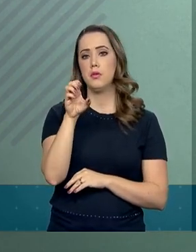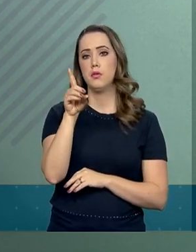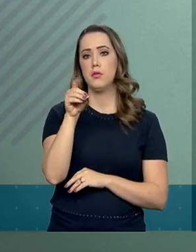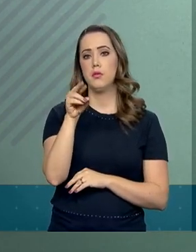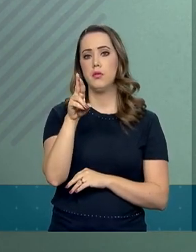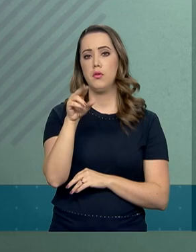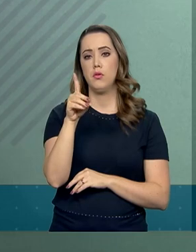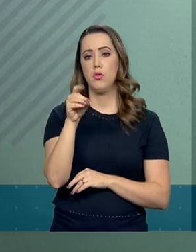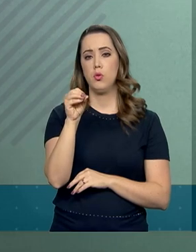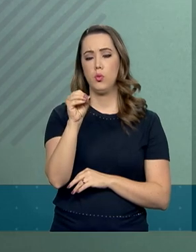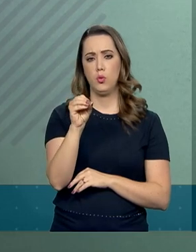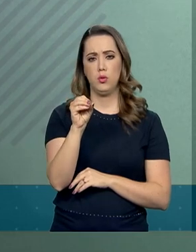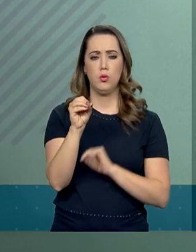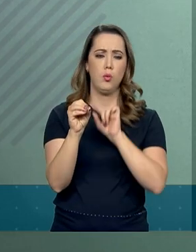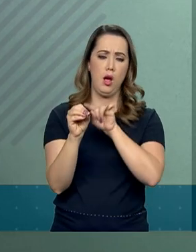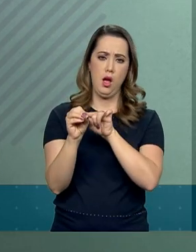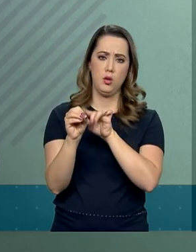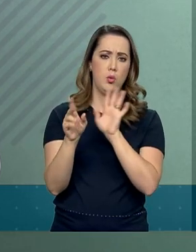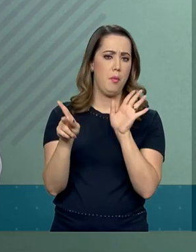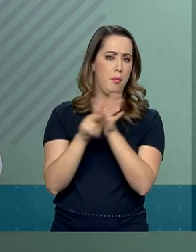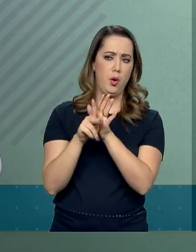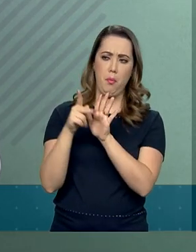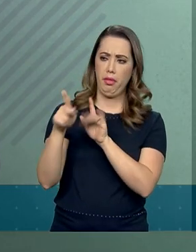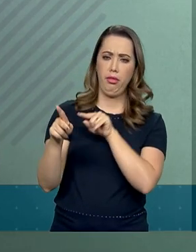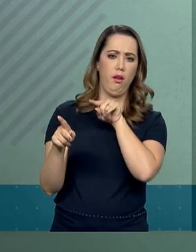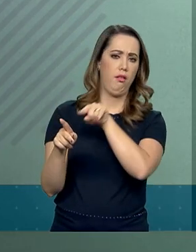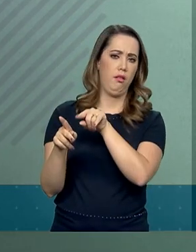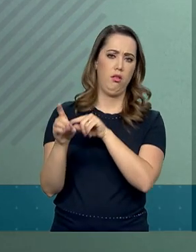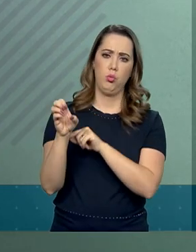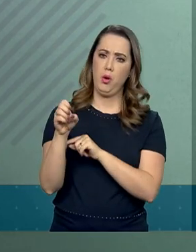é qualificada como opinião do deputado eduardo gomes